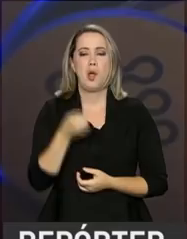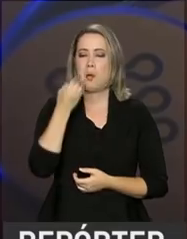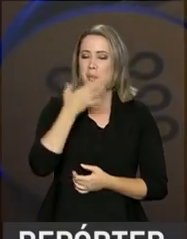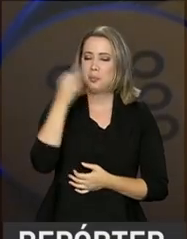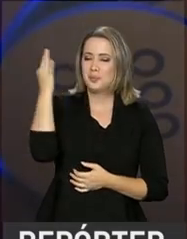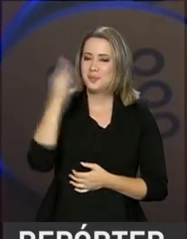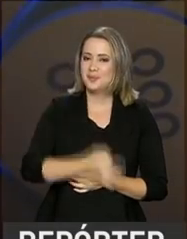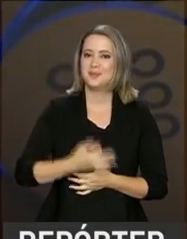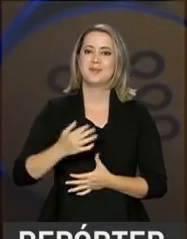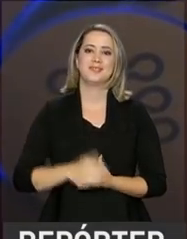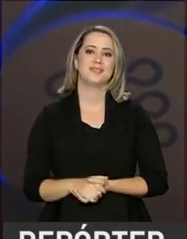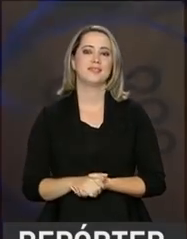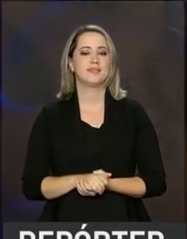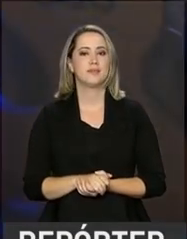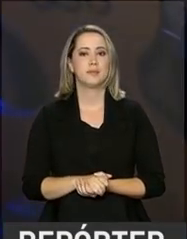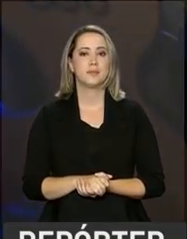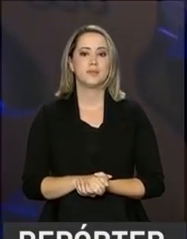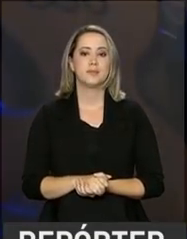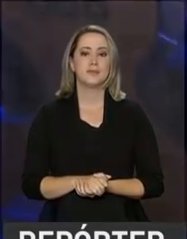mesmo